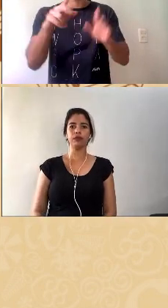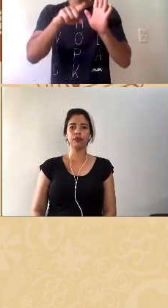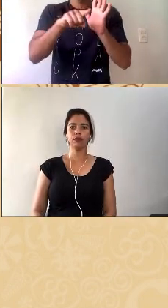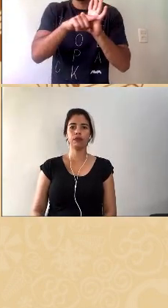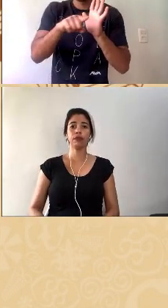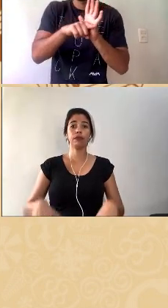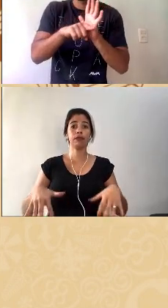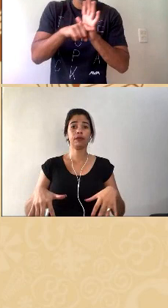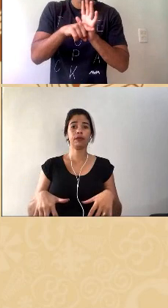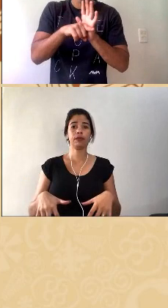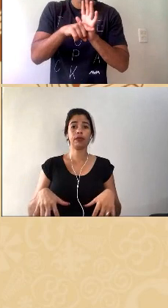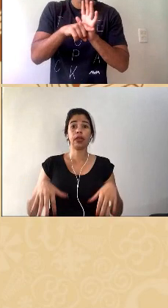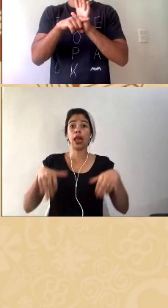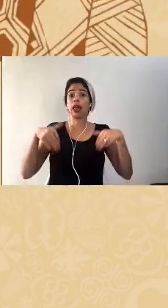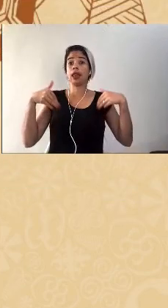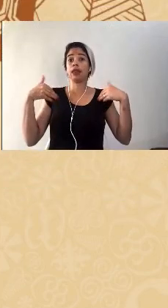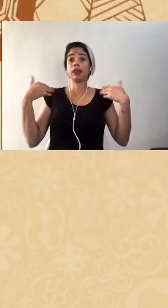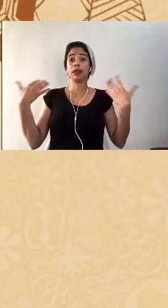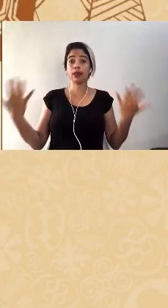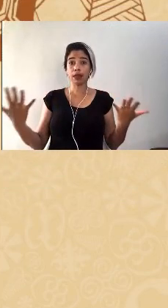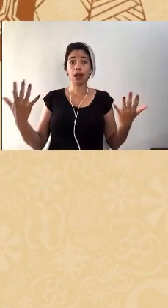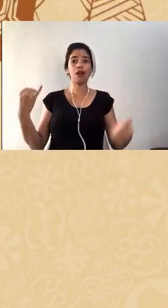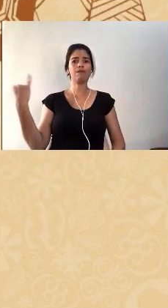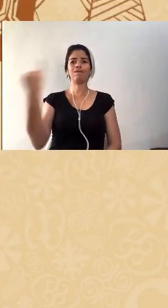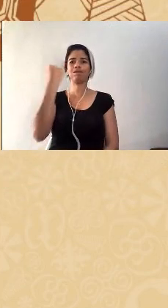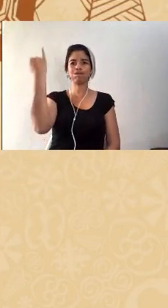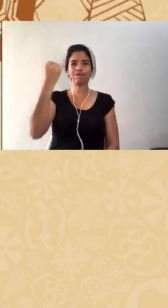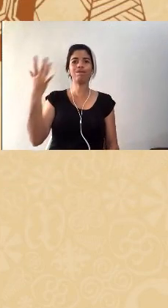esteja atento a isso. Próximo, por favor.